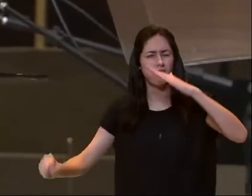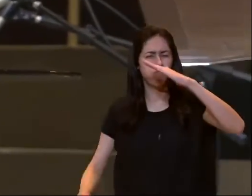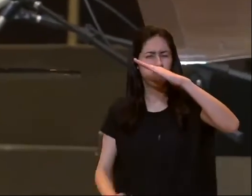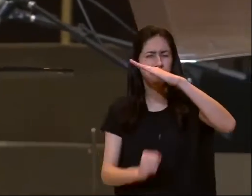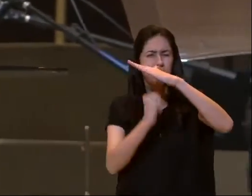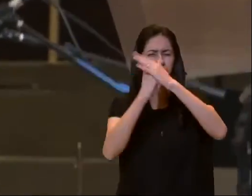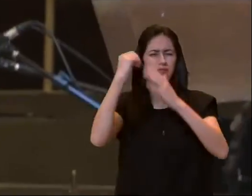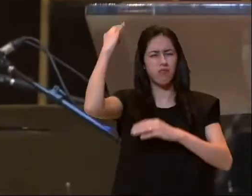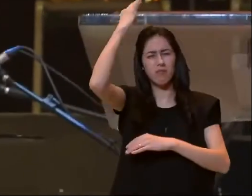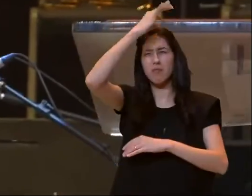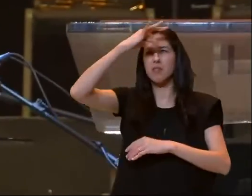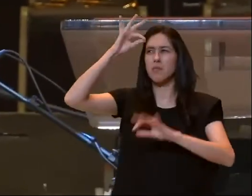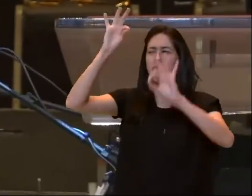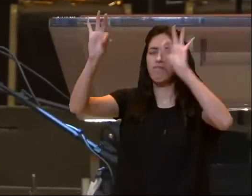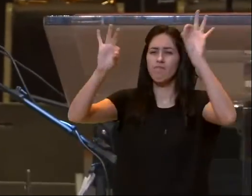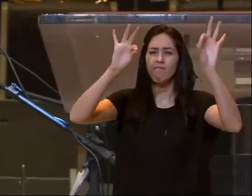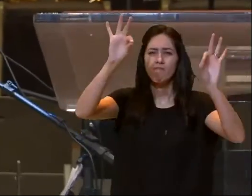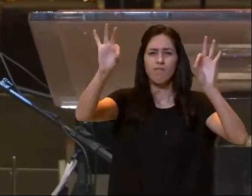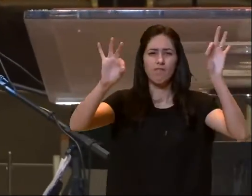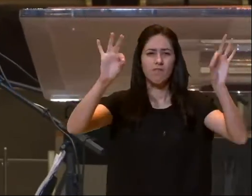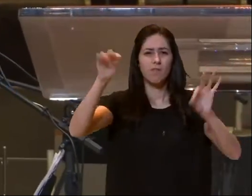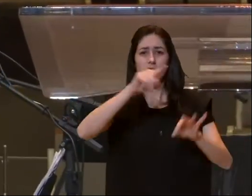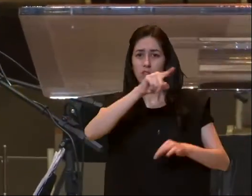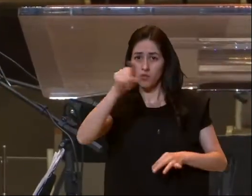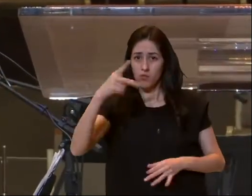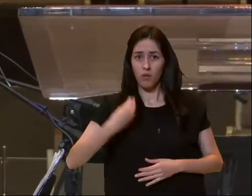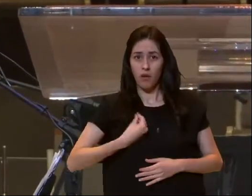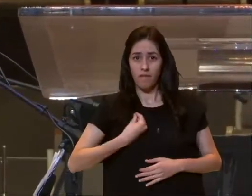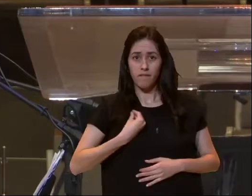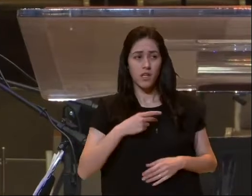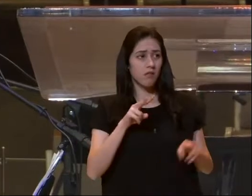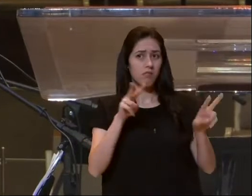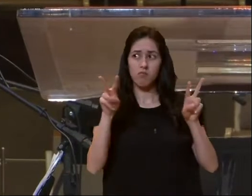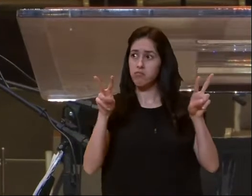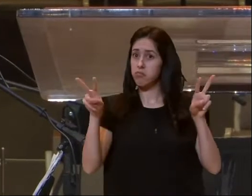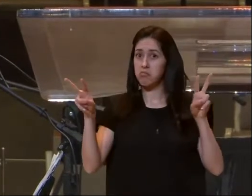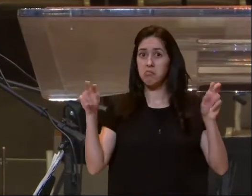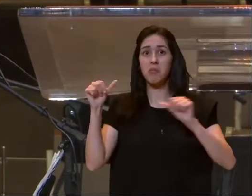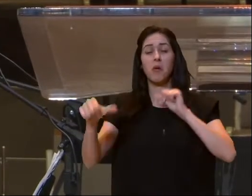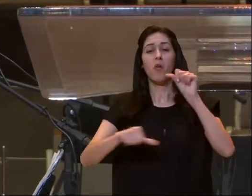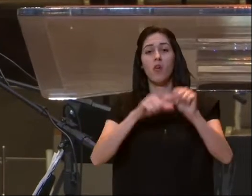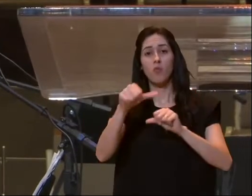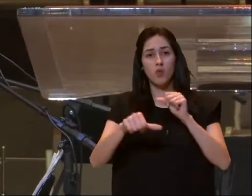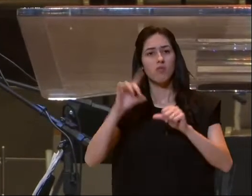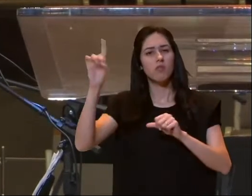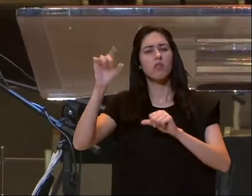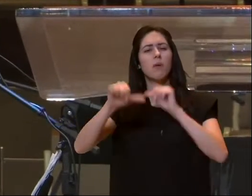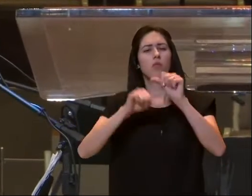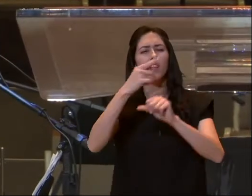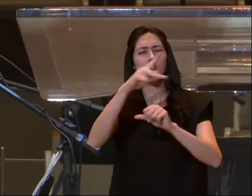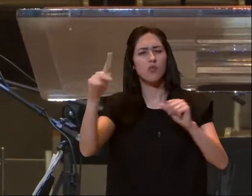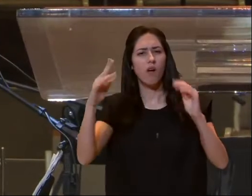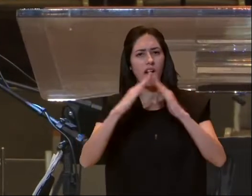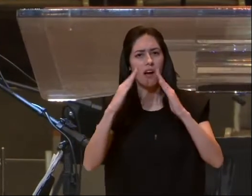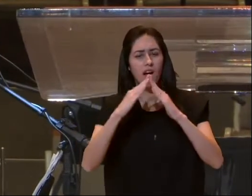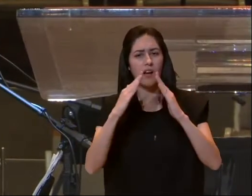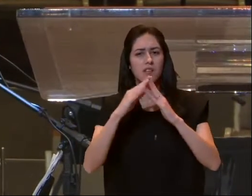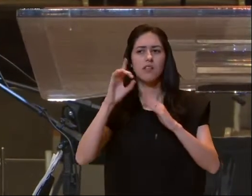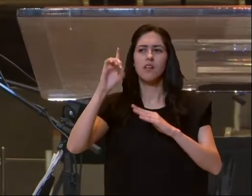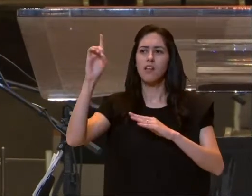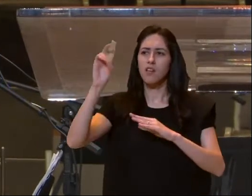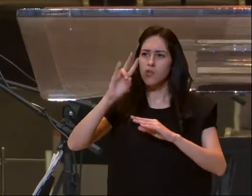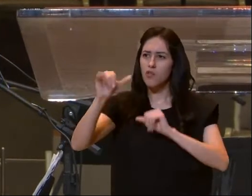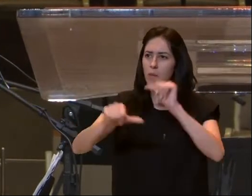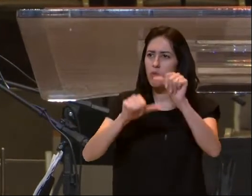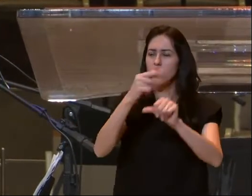E as realidades à sua volta vão começar a mudar. Deus vai transformar a sua casa. Deus vai transformar o lugar onde